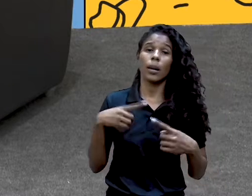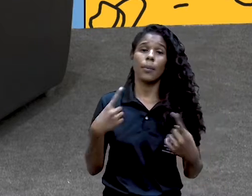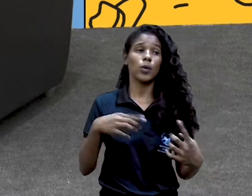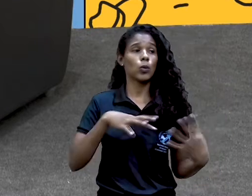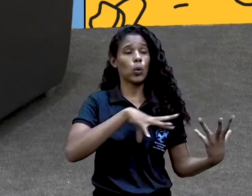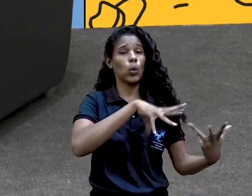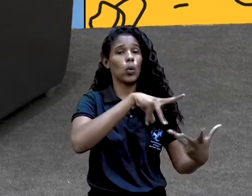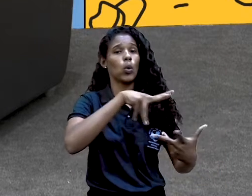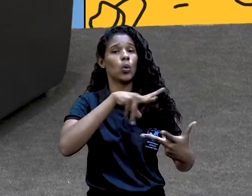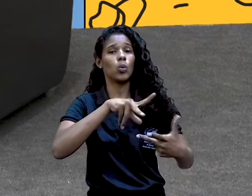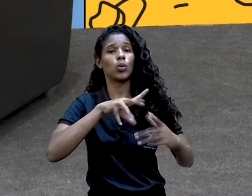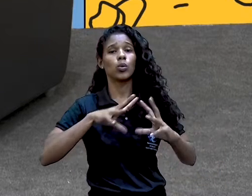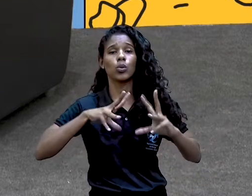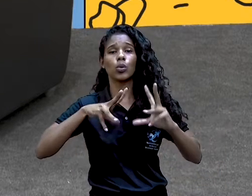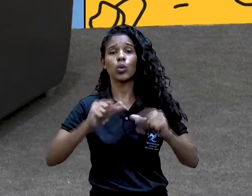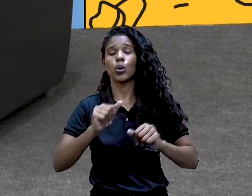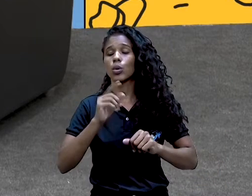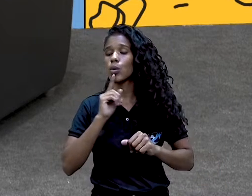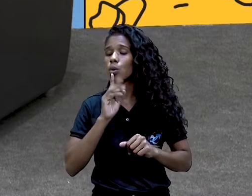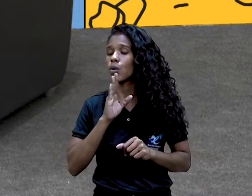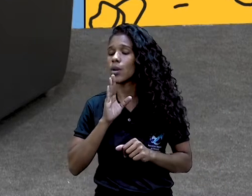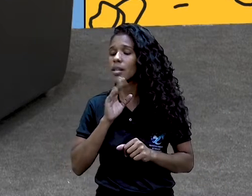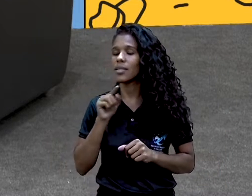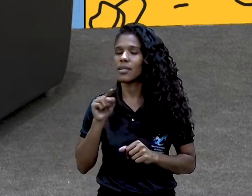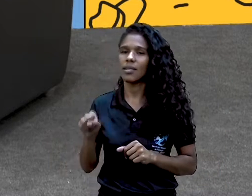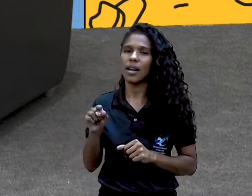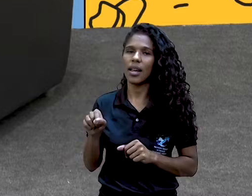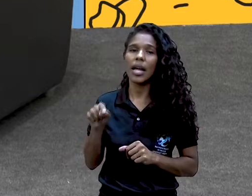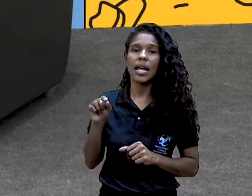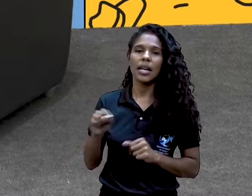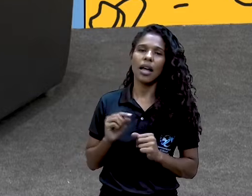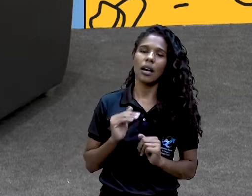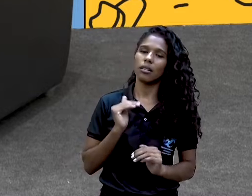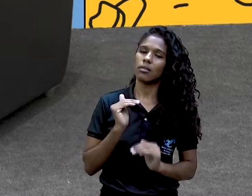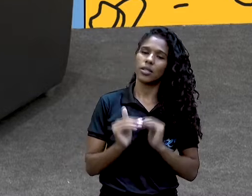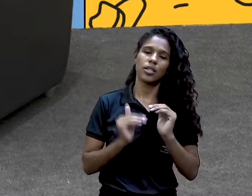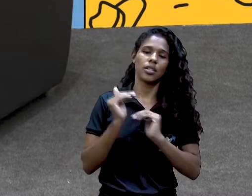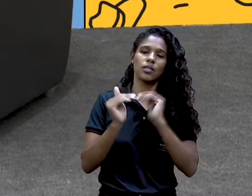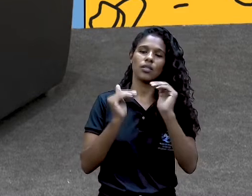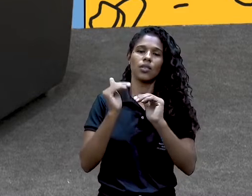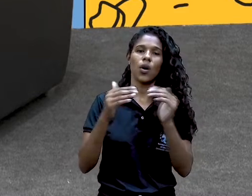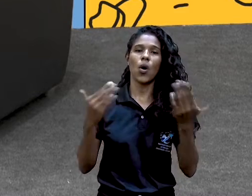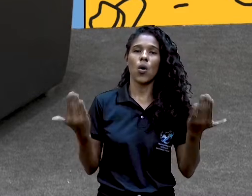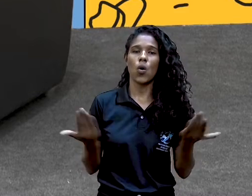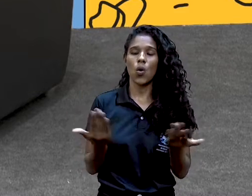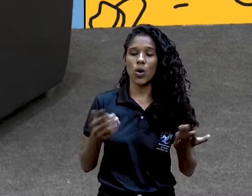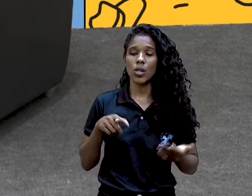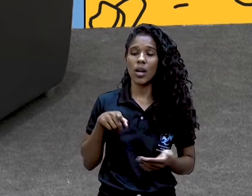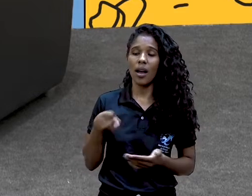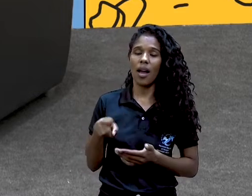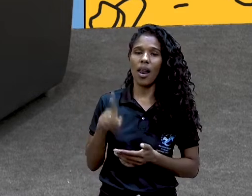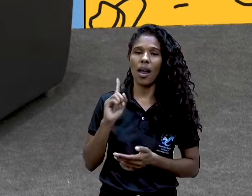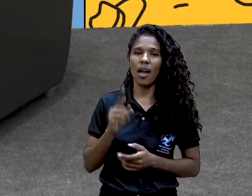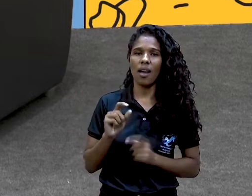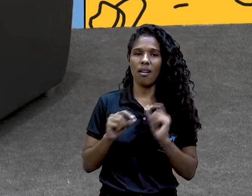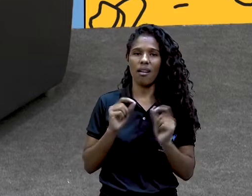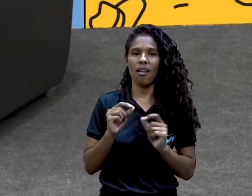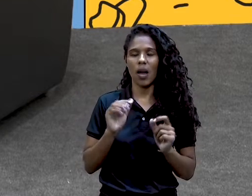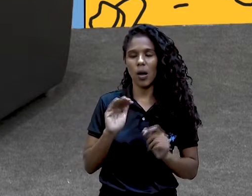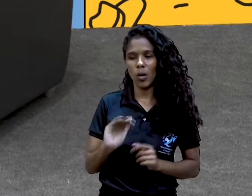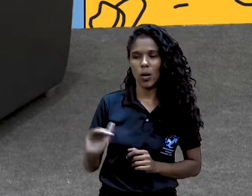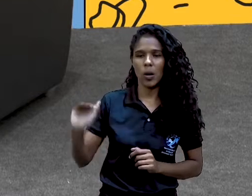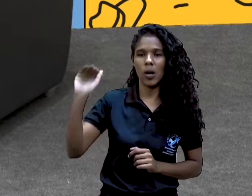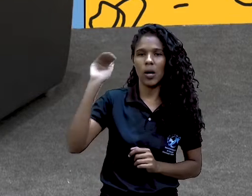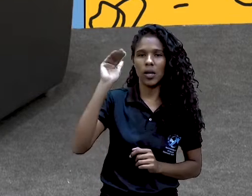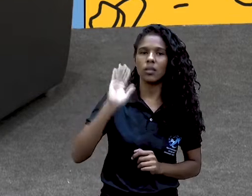a Malala desenvolveu assim esse empreendedorismo social. Hoje ela é uma adulta, mas ela fez-se